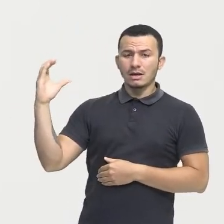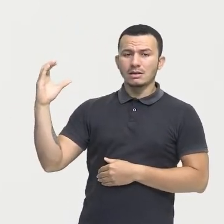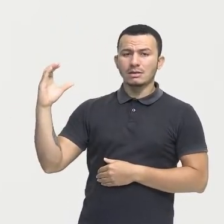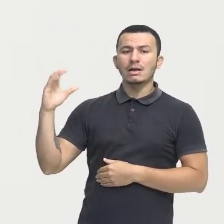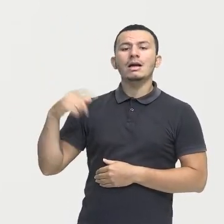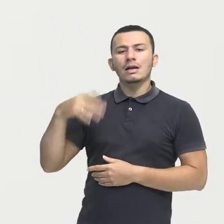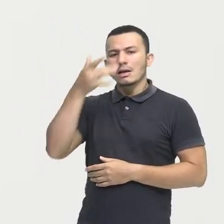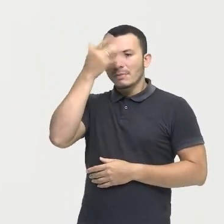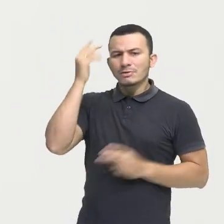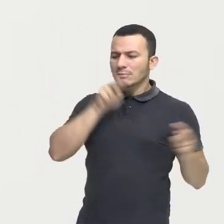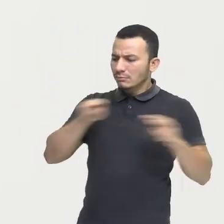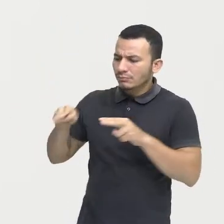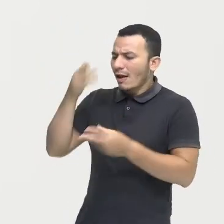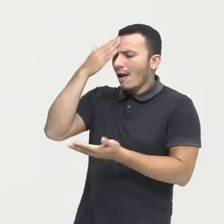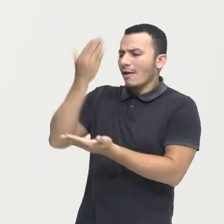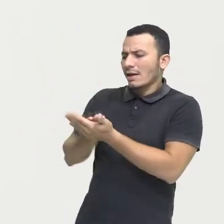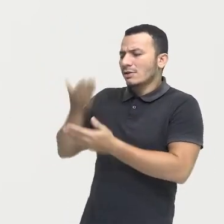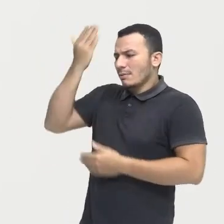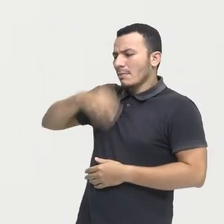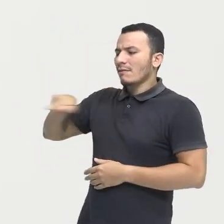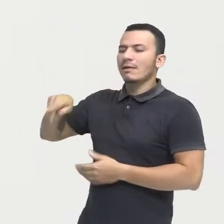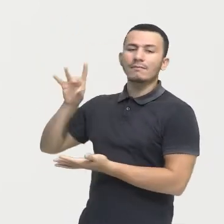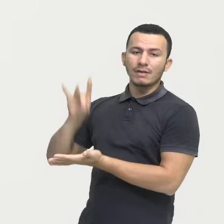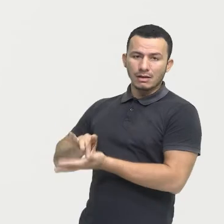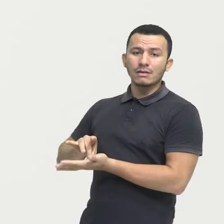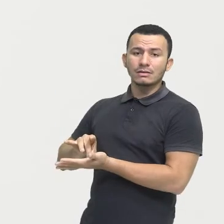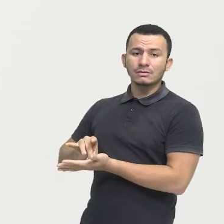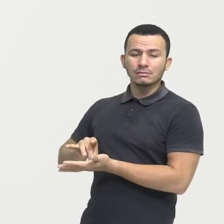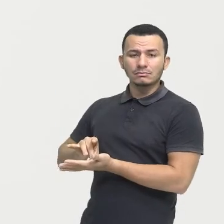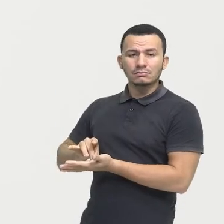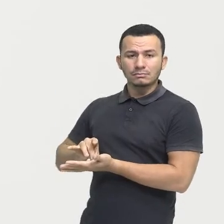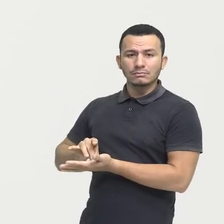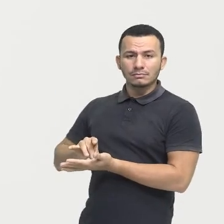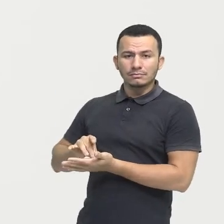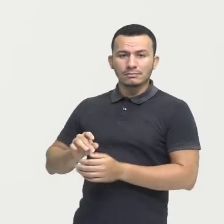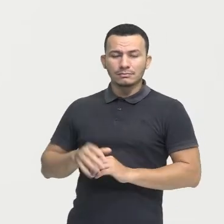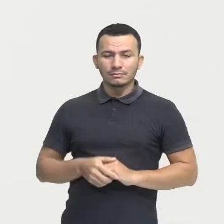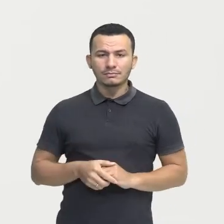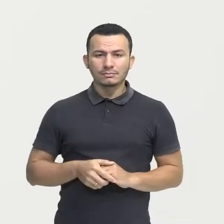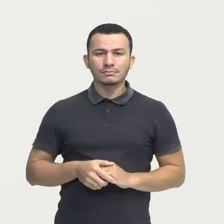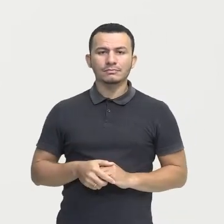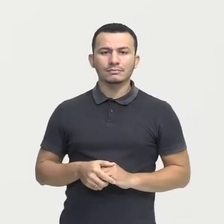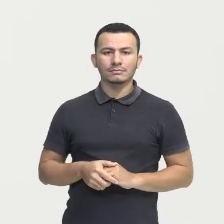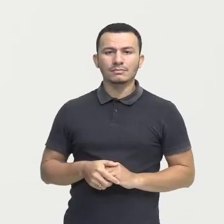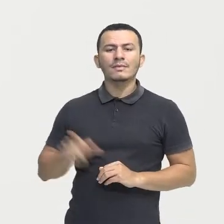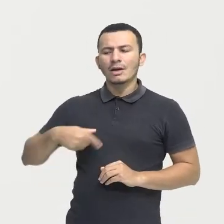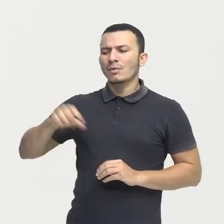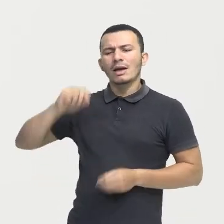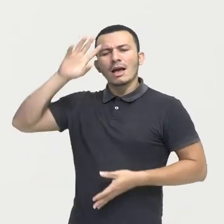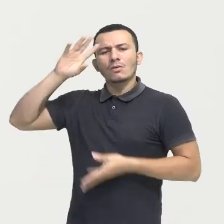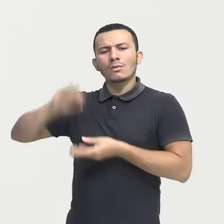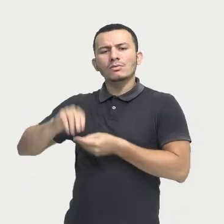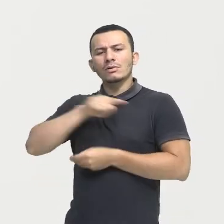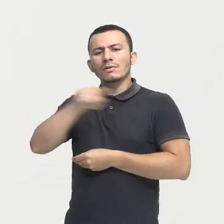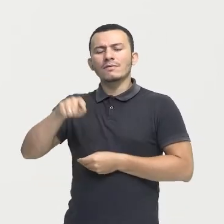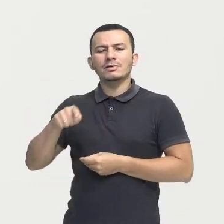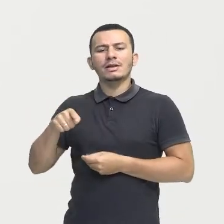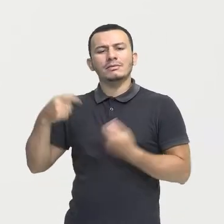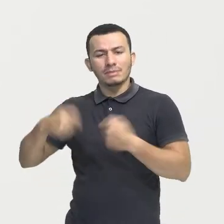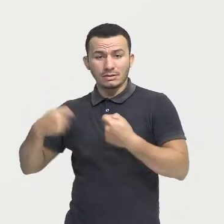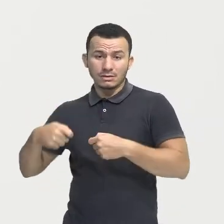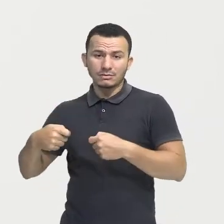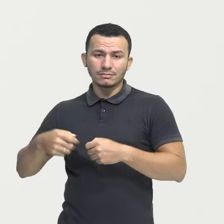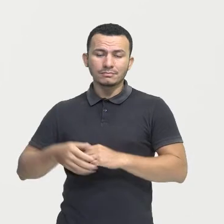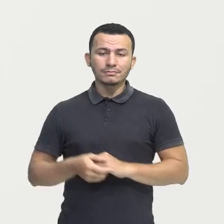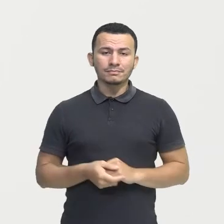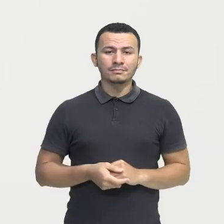dê confiança, que dê credibilidade, que leve realmente a essa conclusão que você quer chegar. Não é